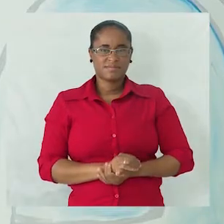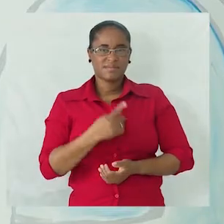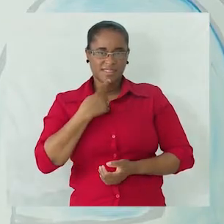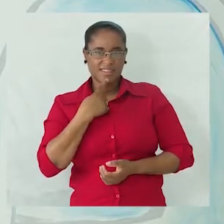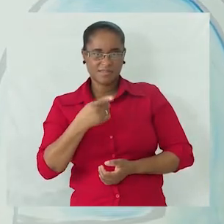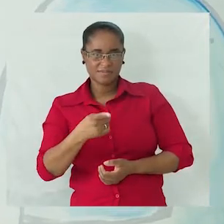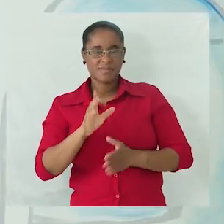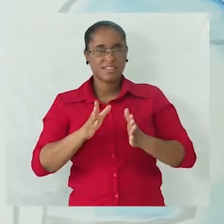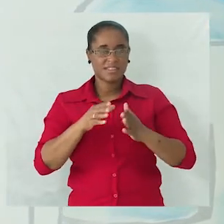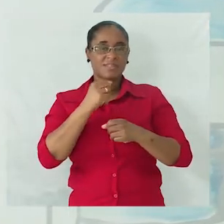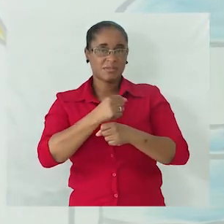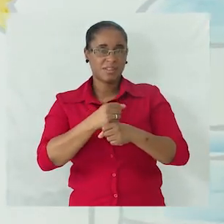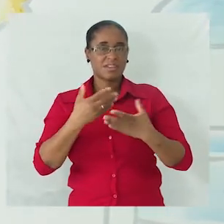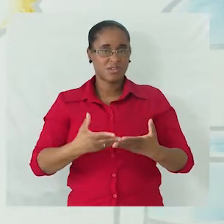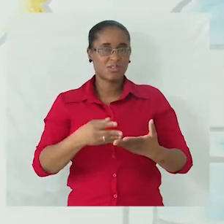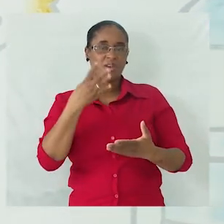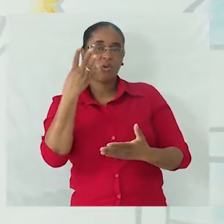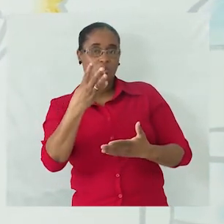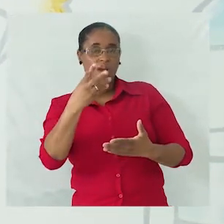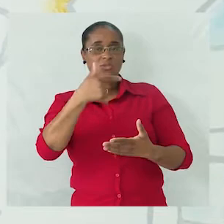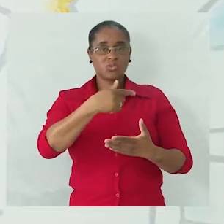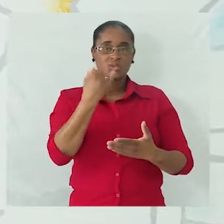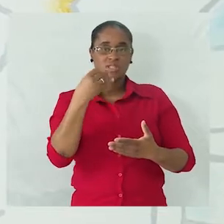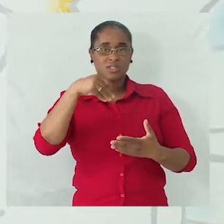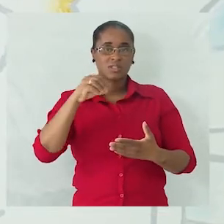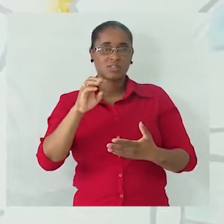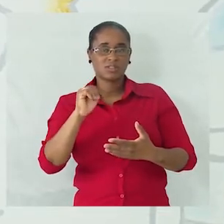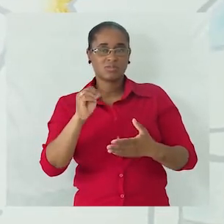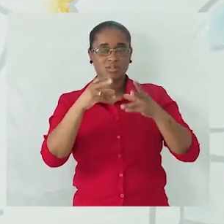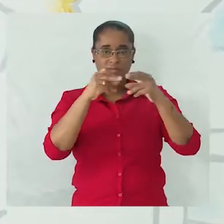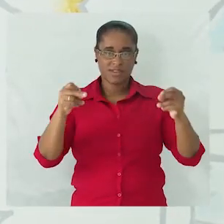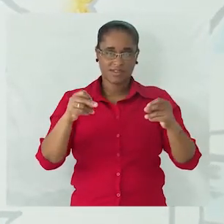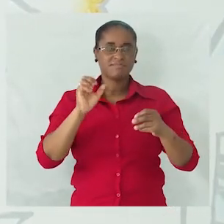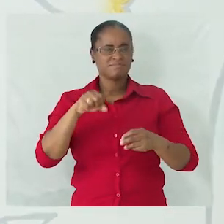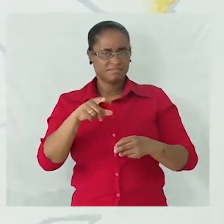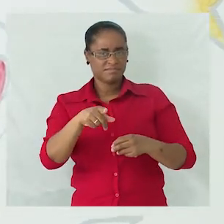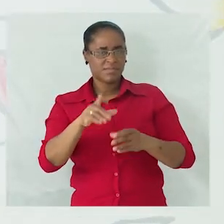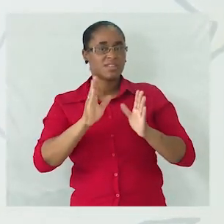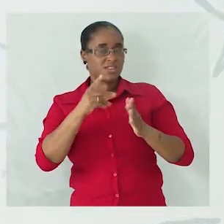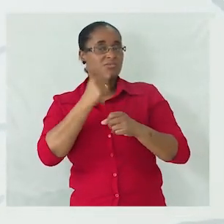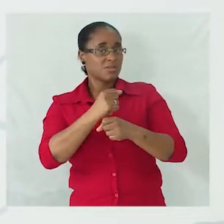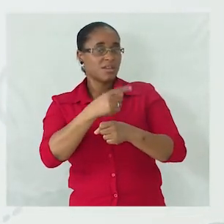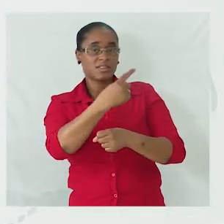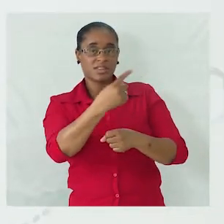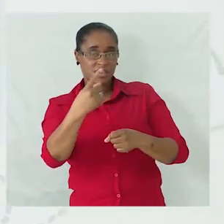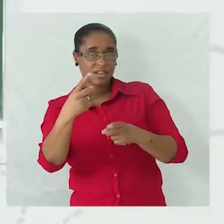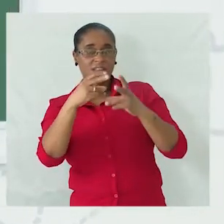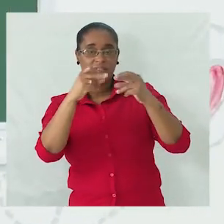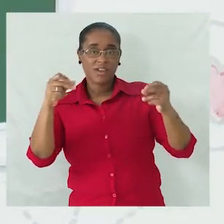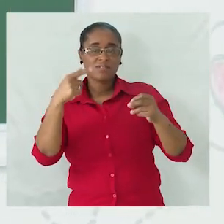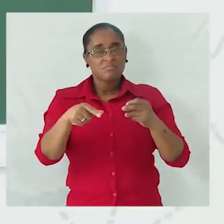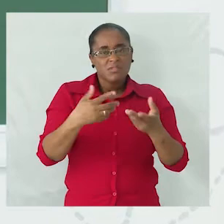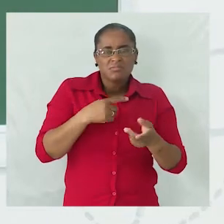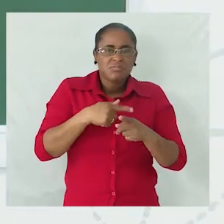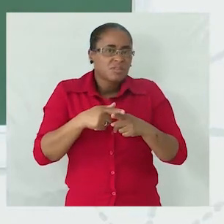Nós já vimos até agora que temos 4 tipos de frase. Sim? E já vimos que cada frase tem a sua intenção